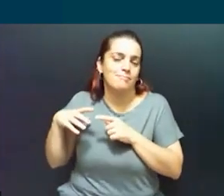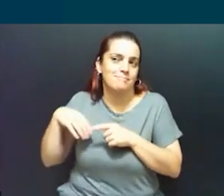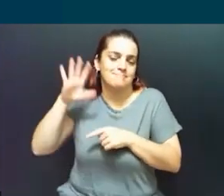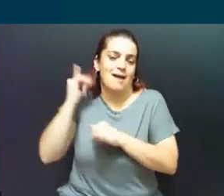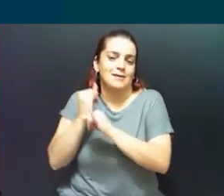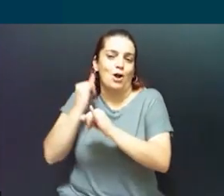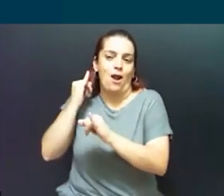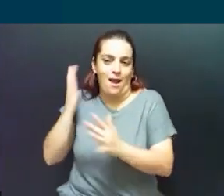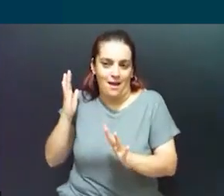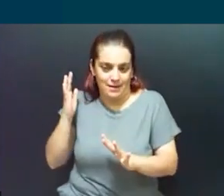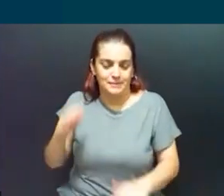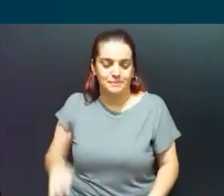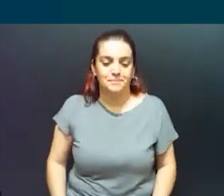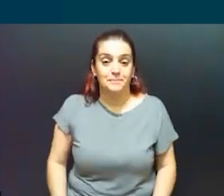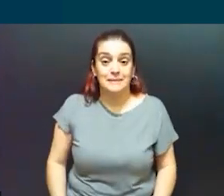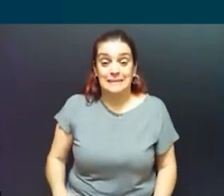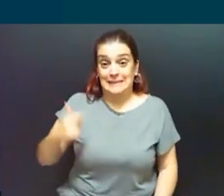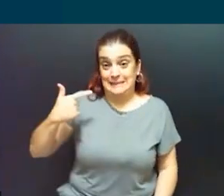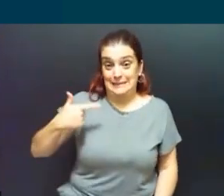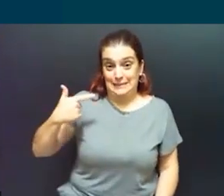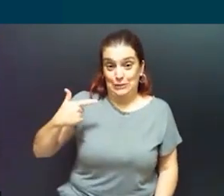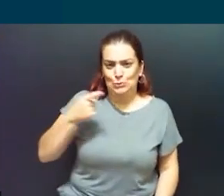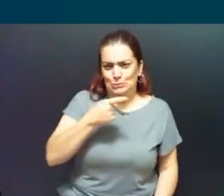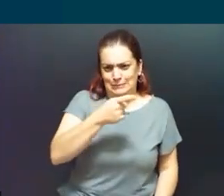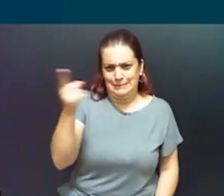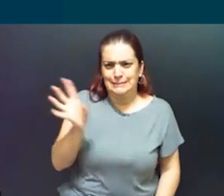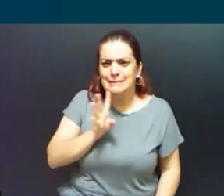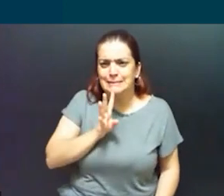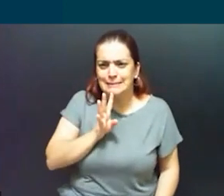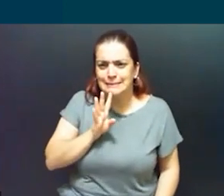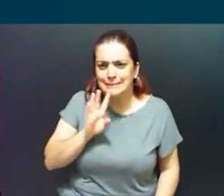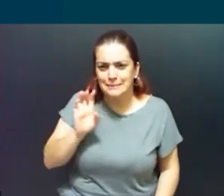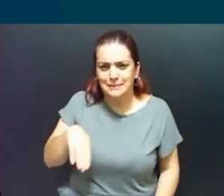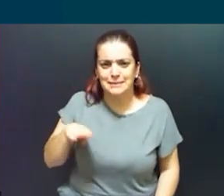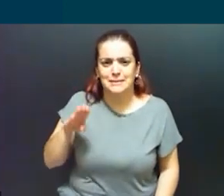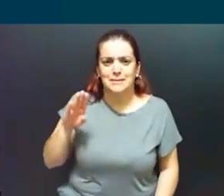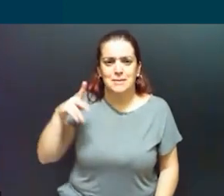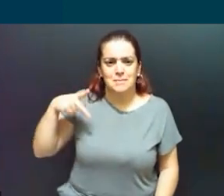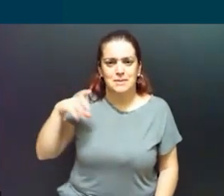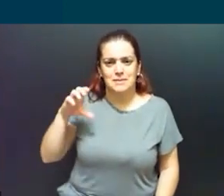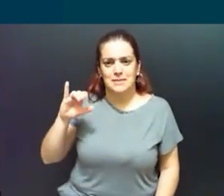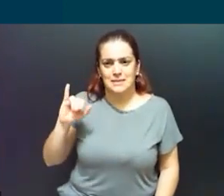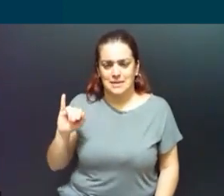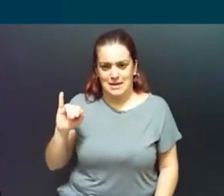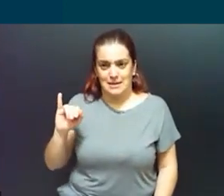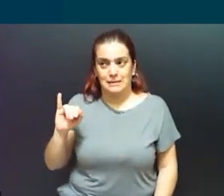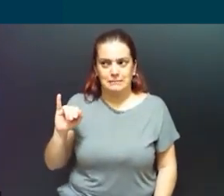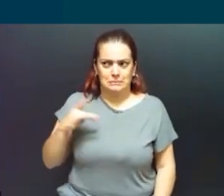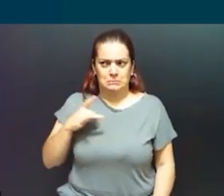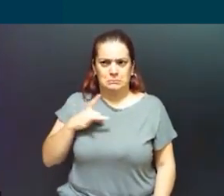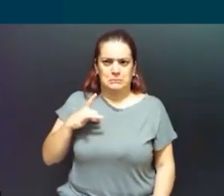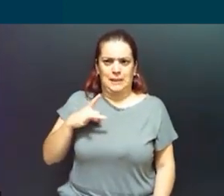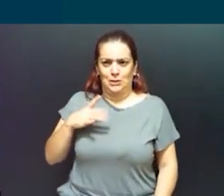A segunda, que é bem conhecida por bastante gente, é a PCI, que geralmente as pessoas têm um pouquinho de medinho até.